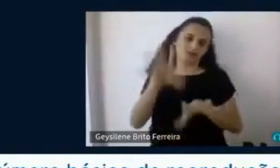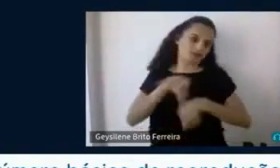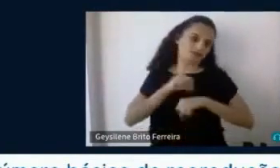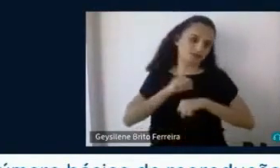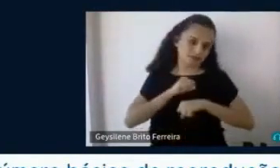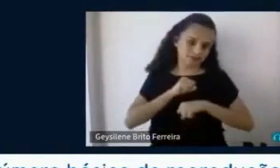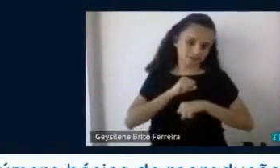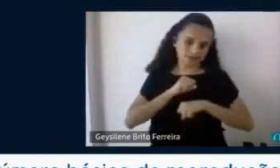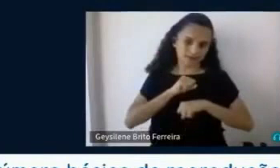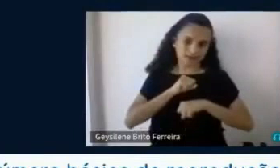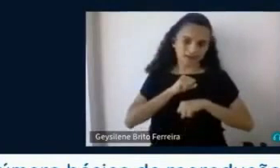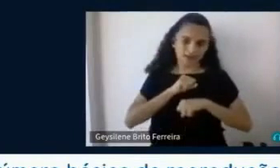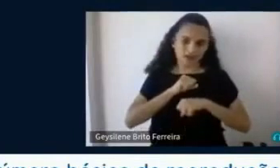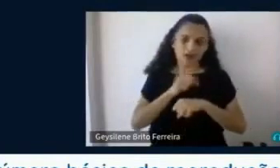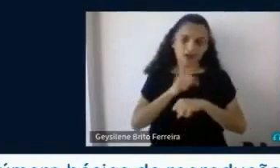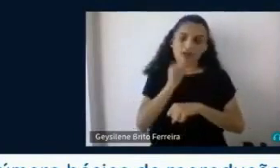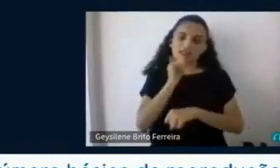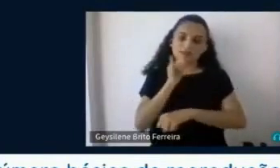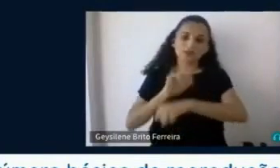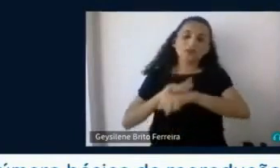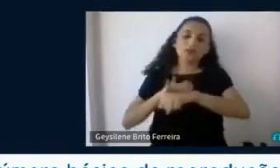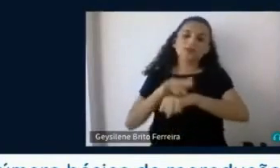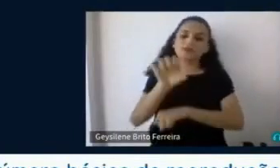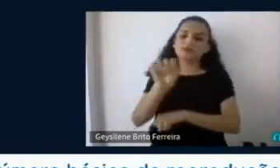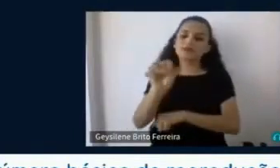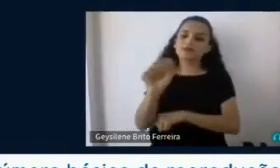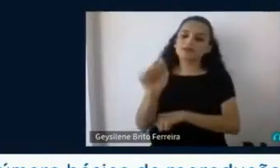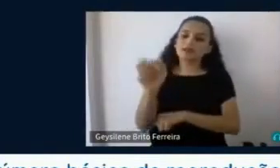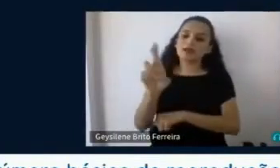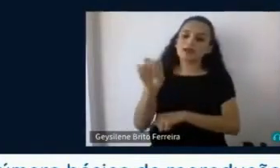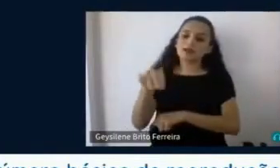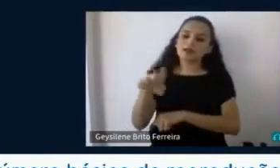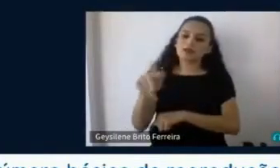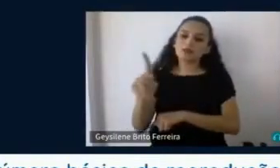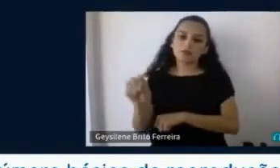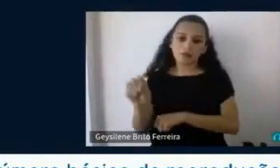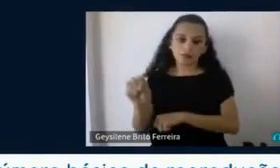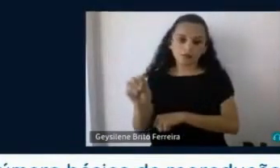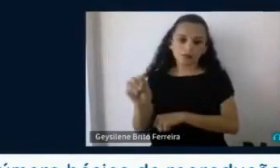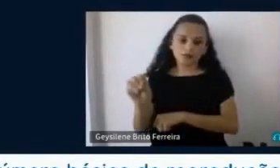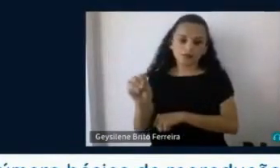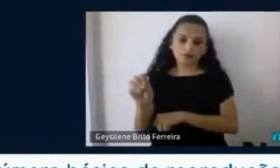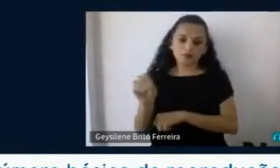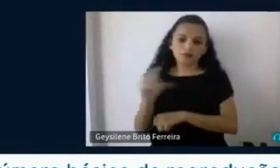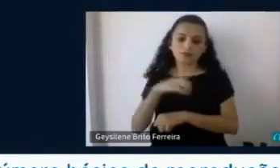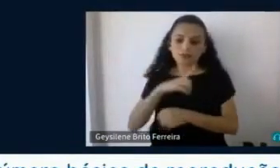eu tenho 3.616 infectados. Ou seja,